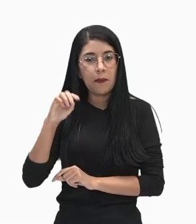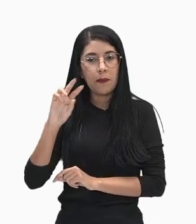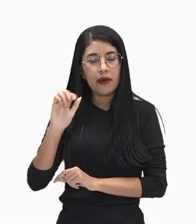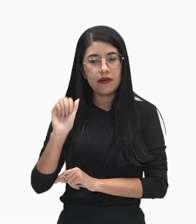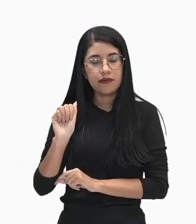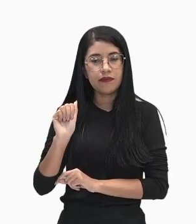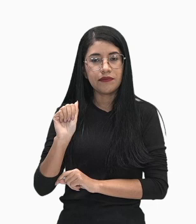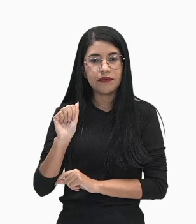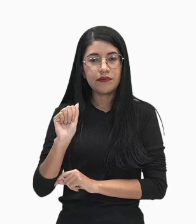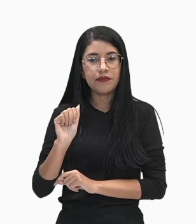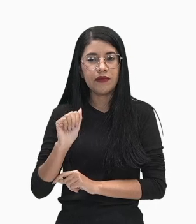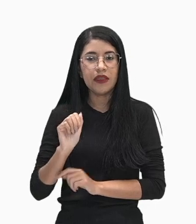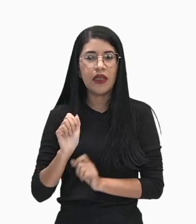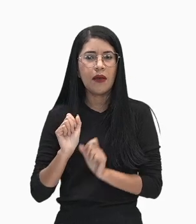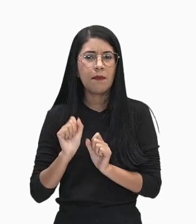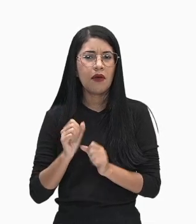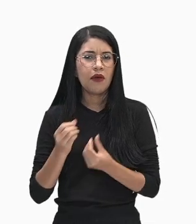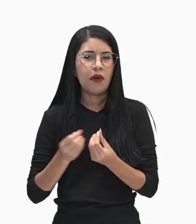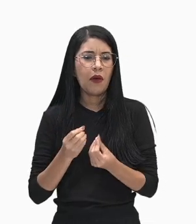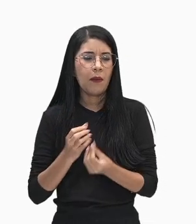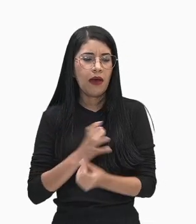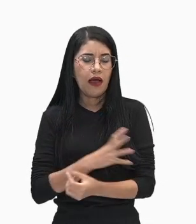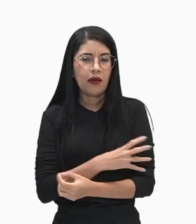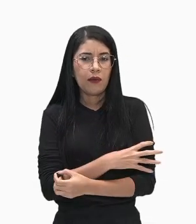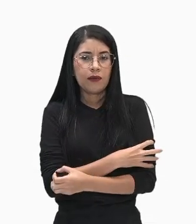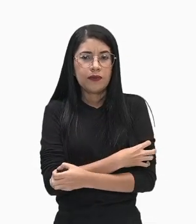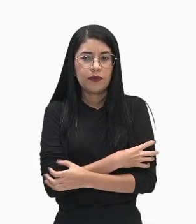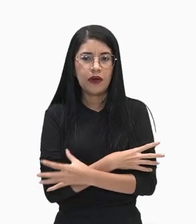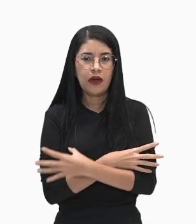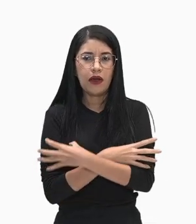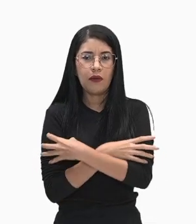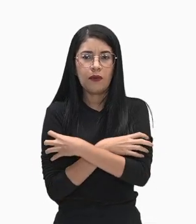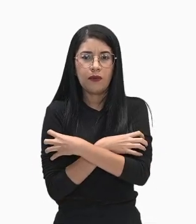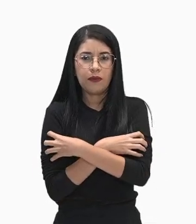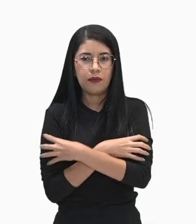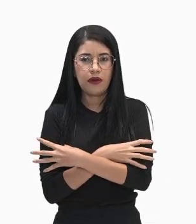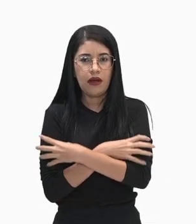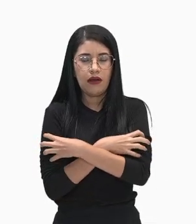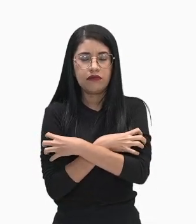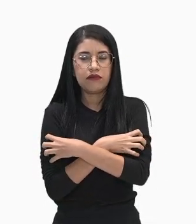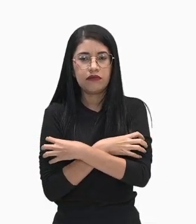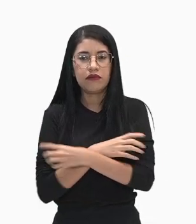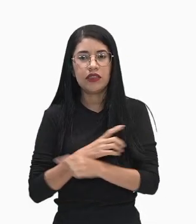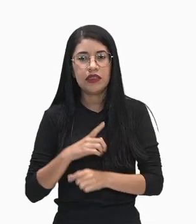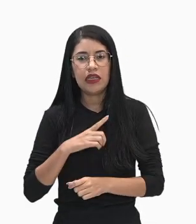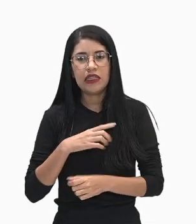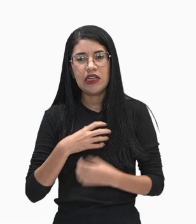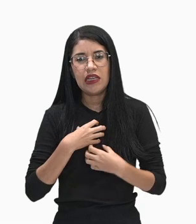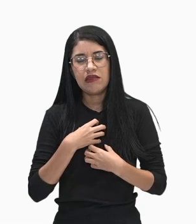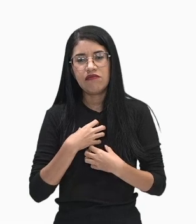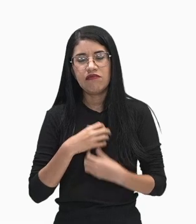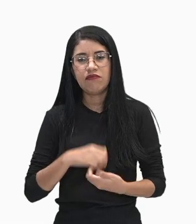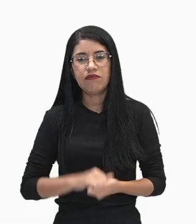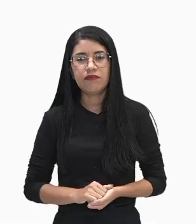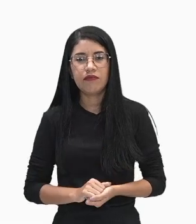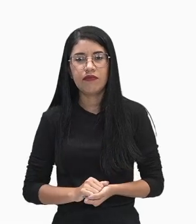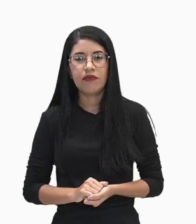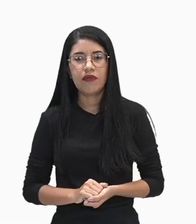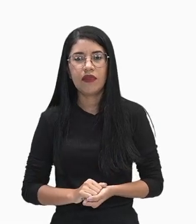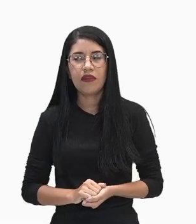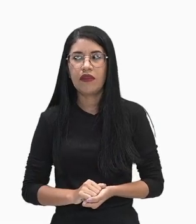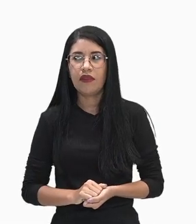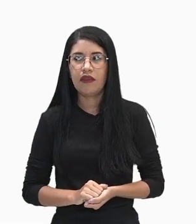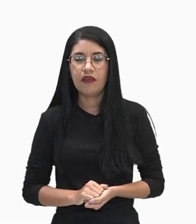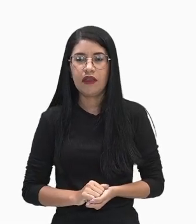pouquinho, você já tem uma pequena contração muscular. Já dá um desconforto, tá bom? Se a corrente